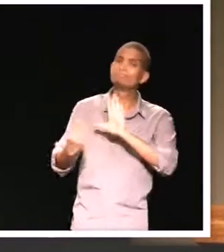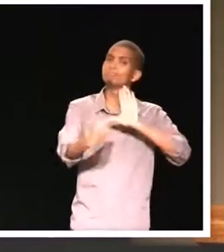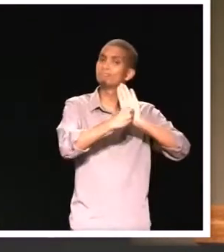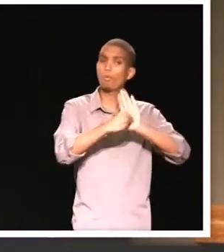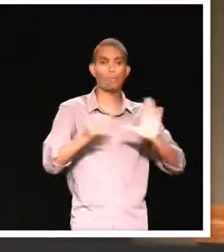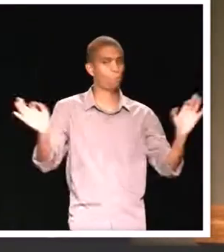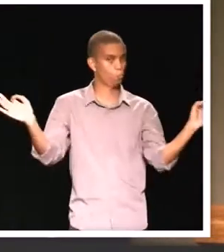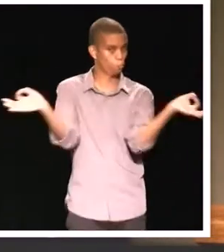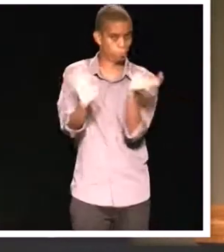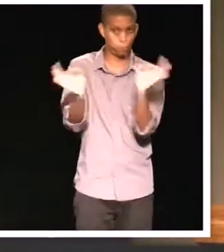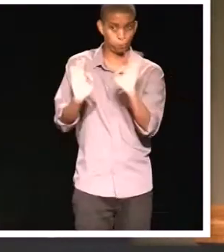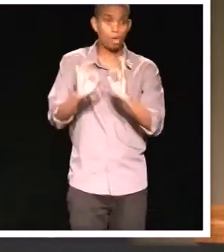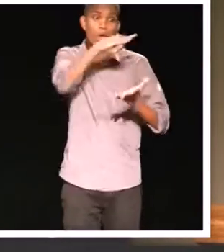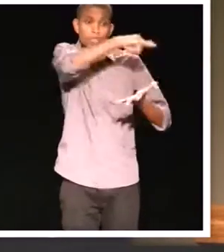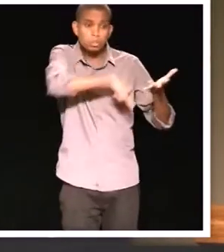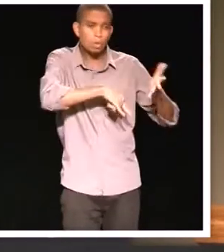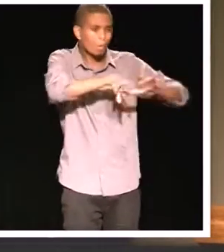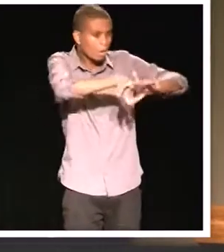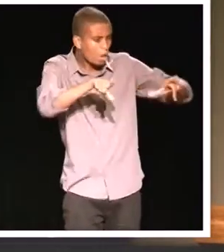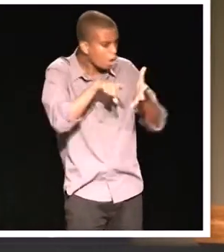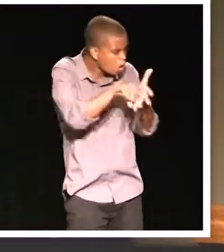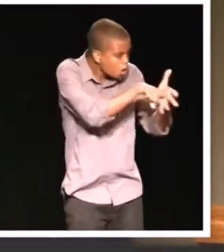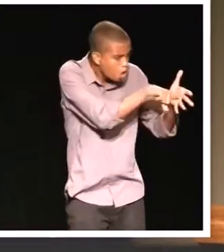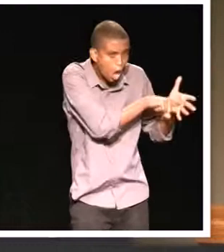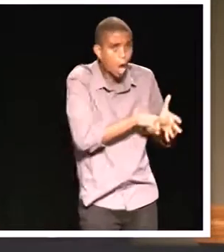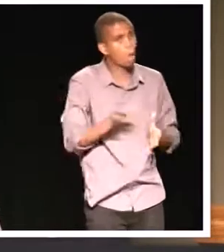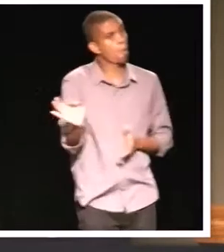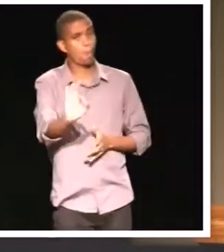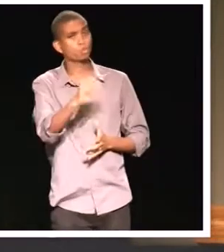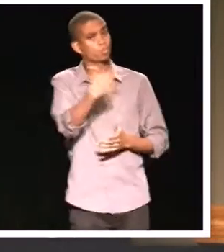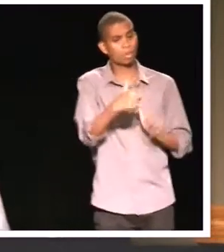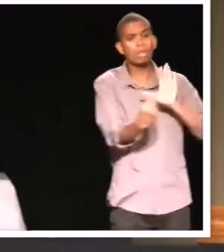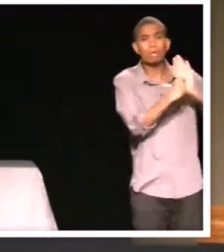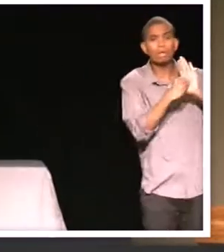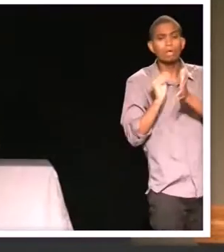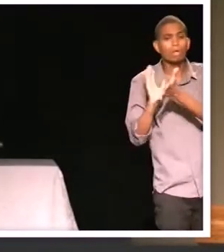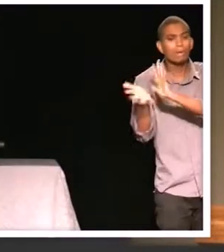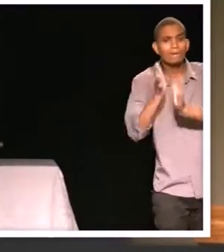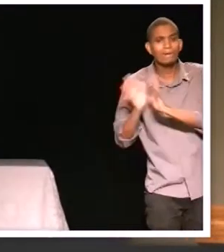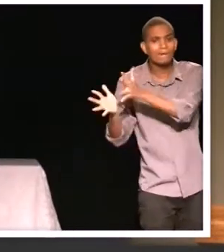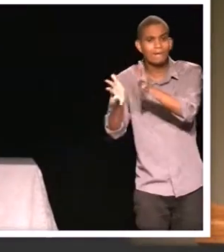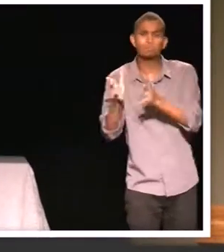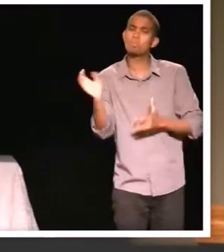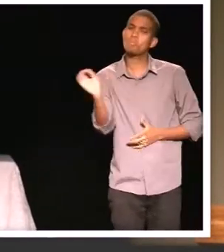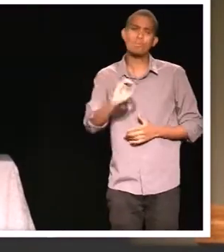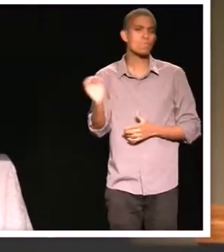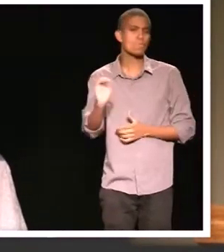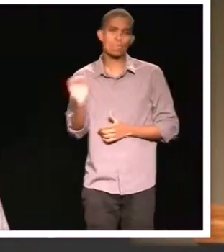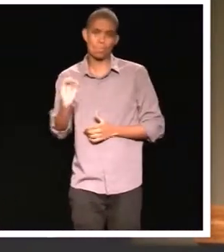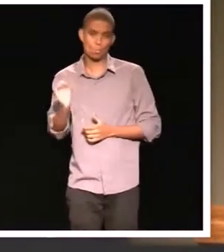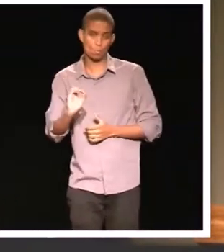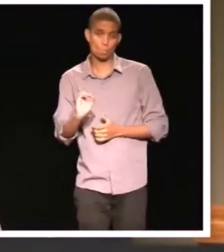há menção em nenhum desses documentos importantíssimos